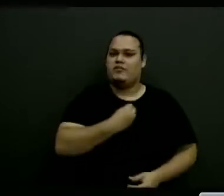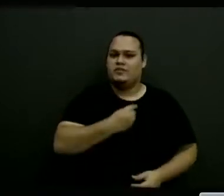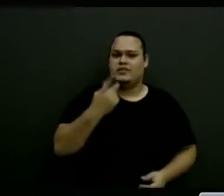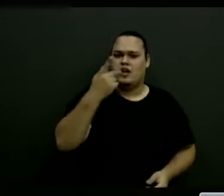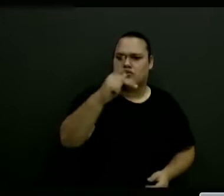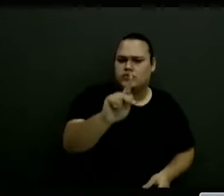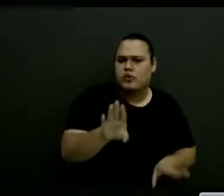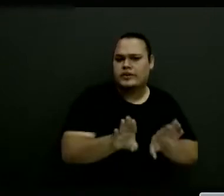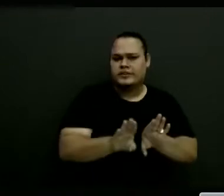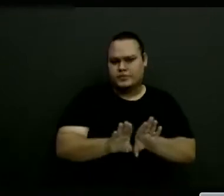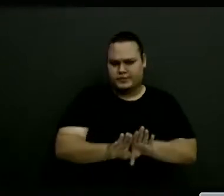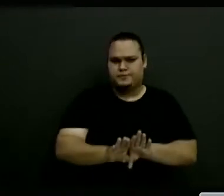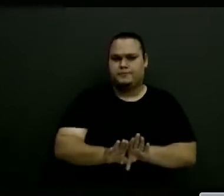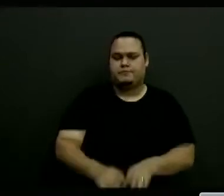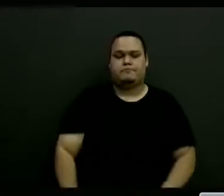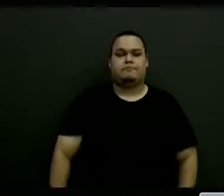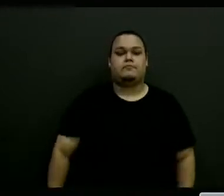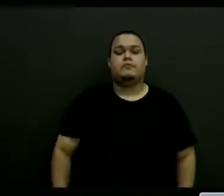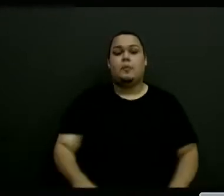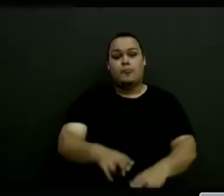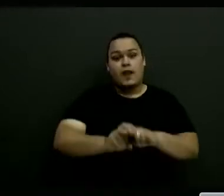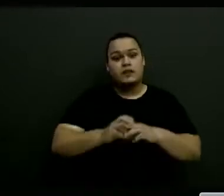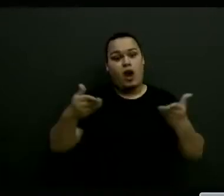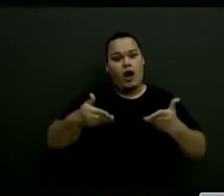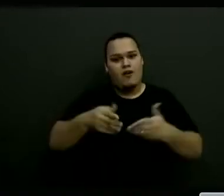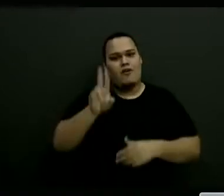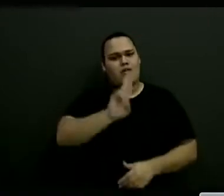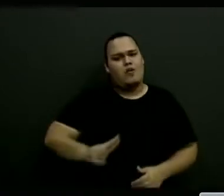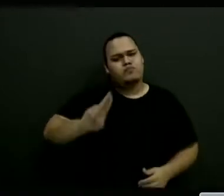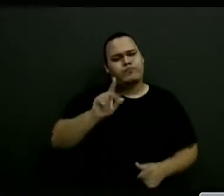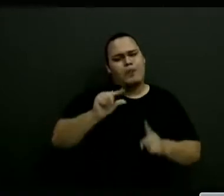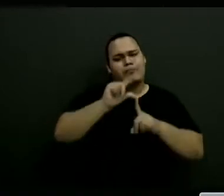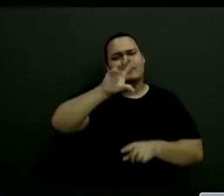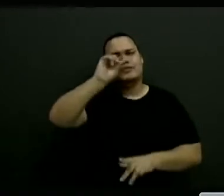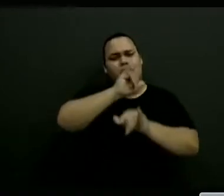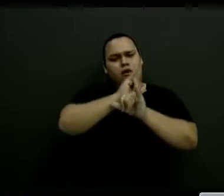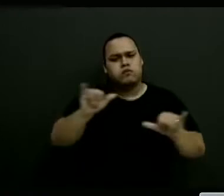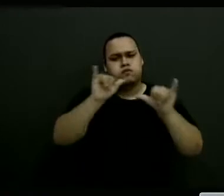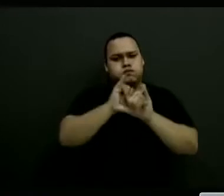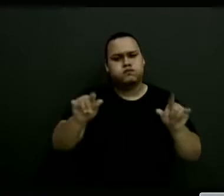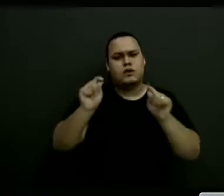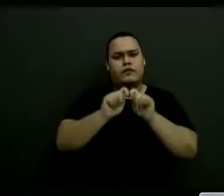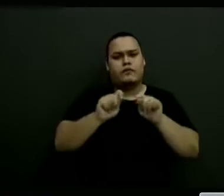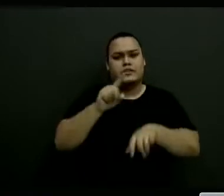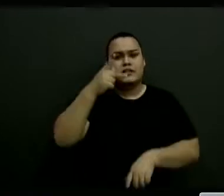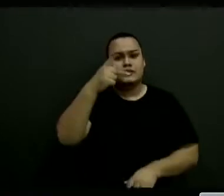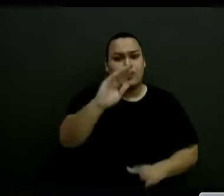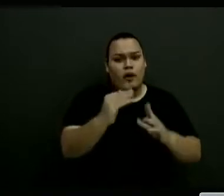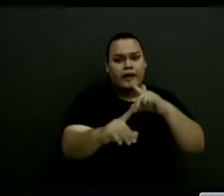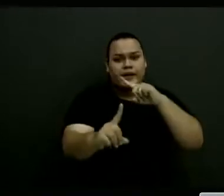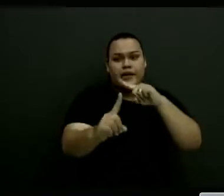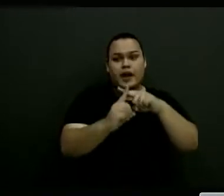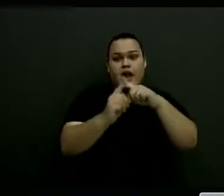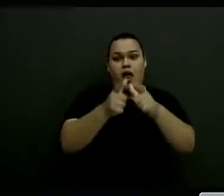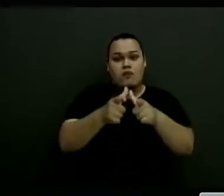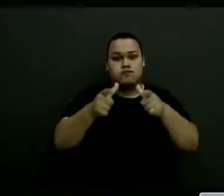Como ministro de Deus, você vai crescer. A sua igreja vai crescer depois dessa pandemia.